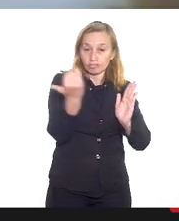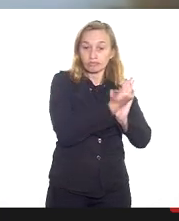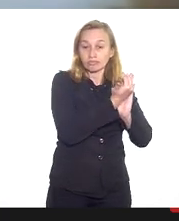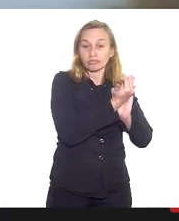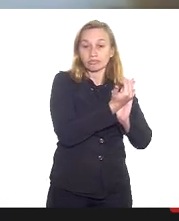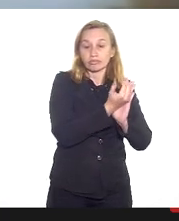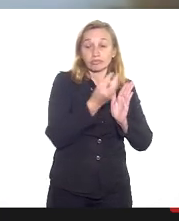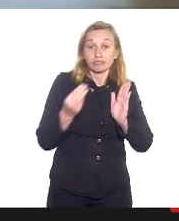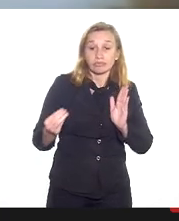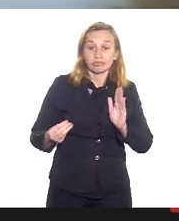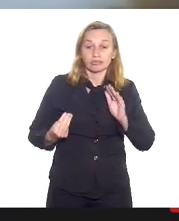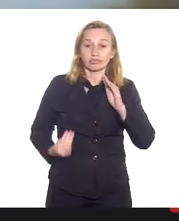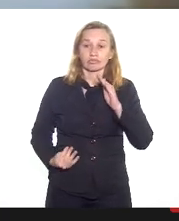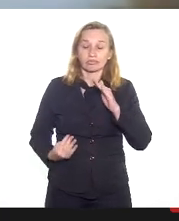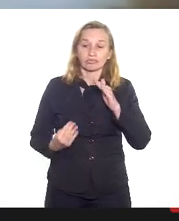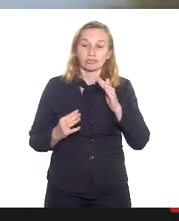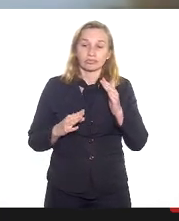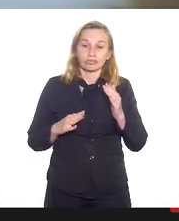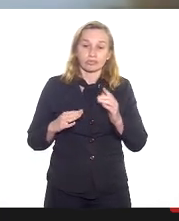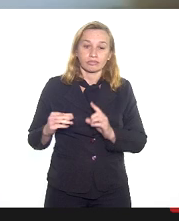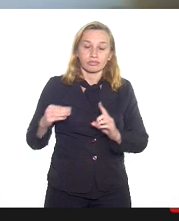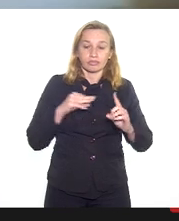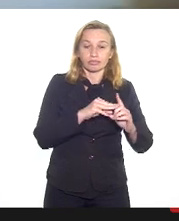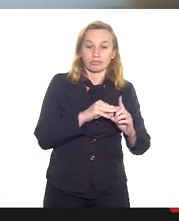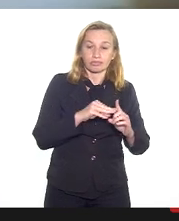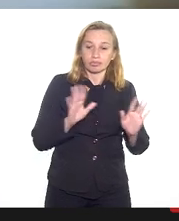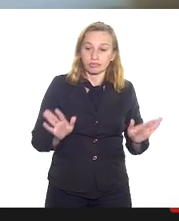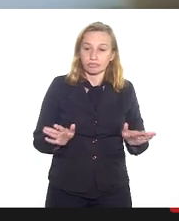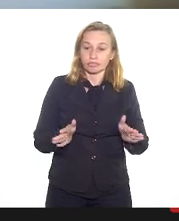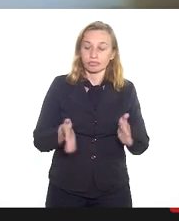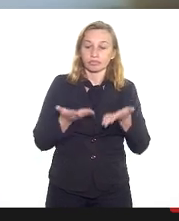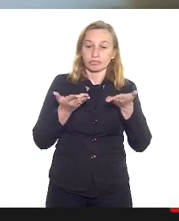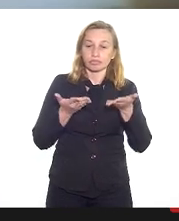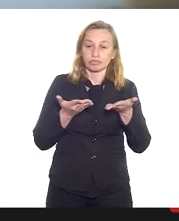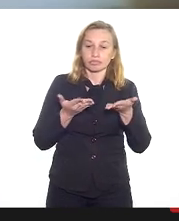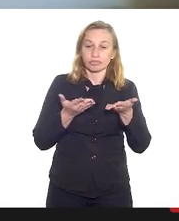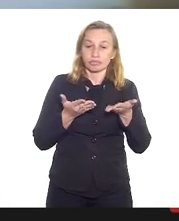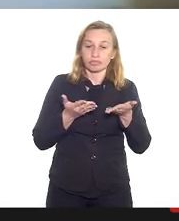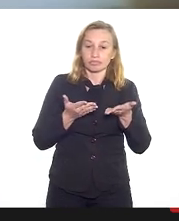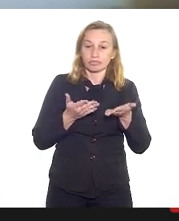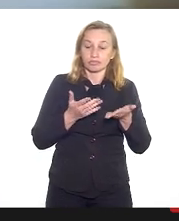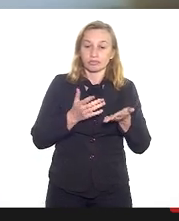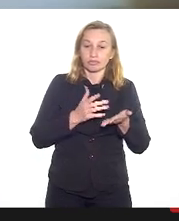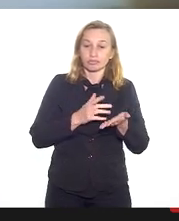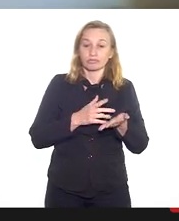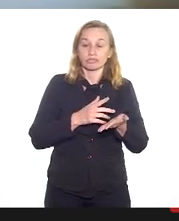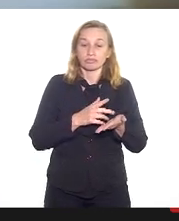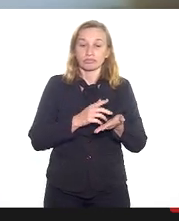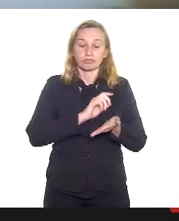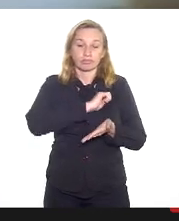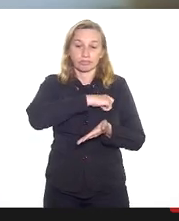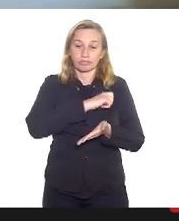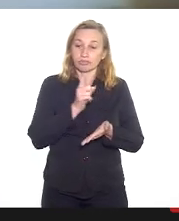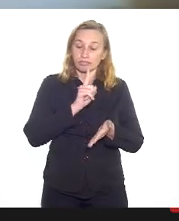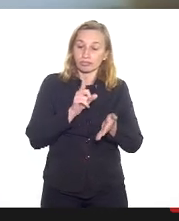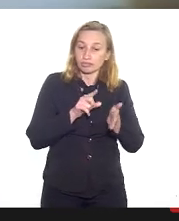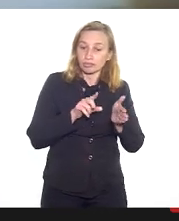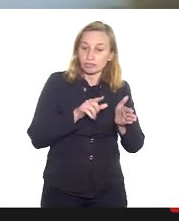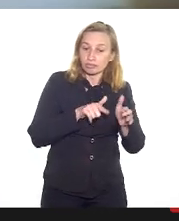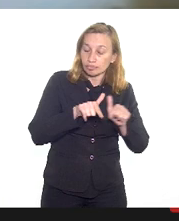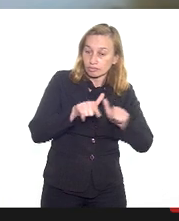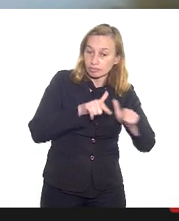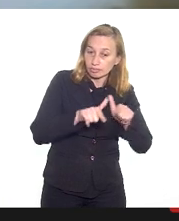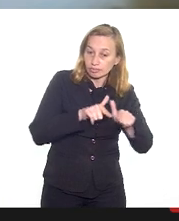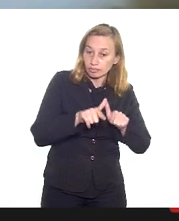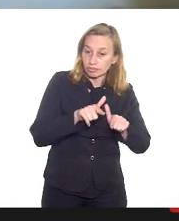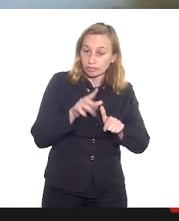metas, né, dos incentivos fiscais já concedidos. E não estamos trabalhando teoricamente, estamos trabalhando em